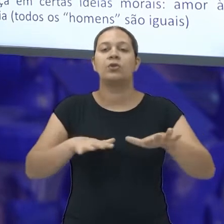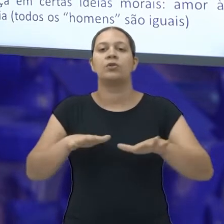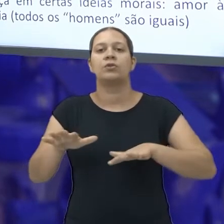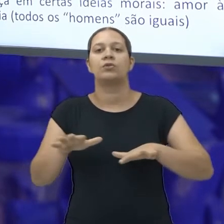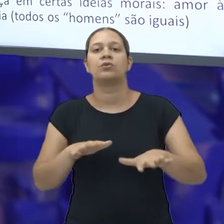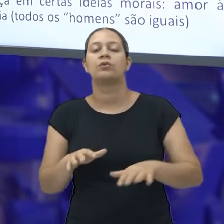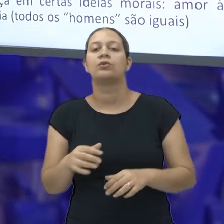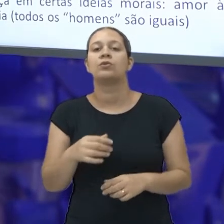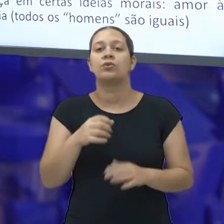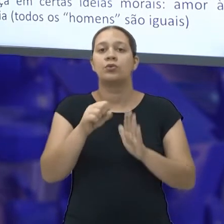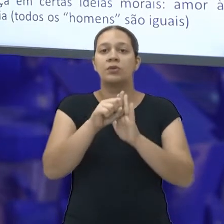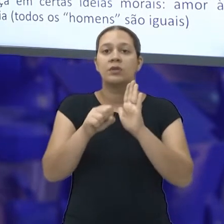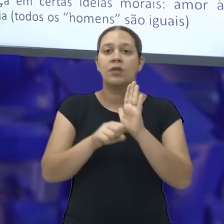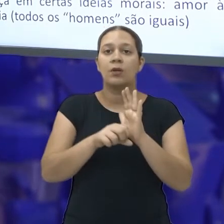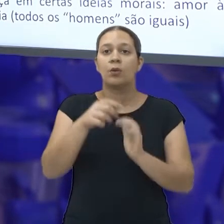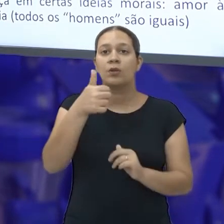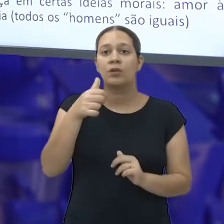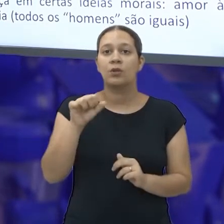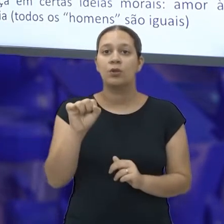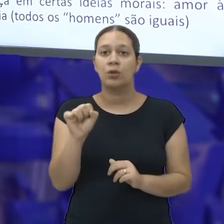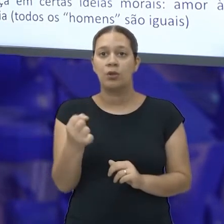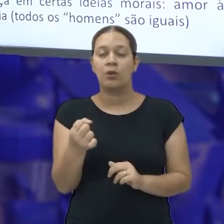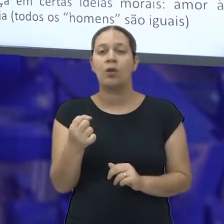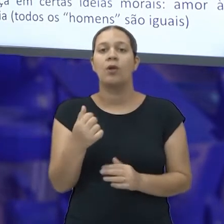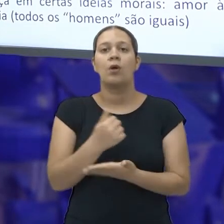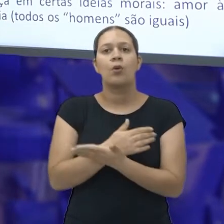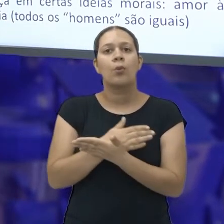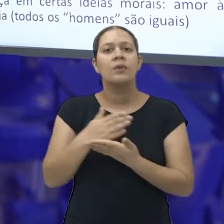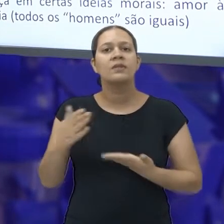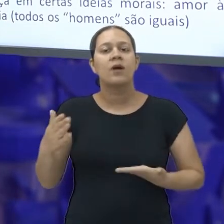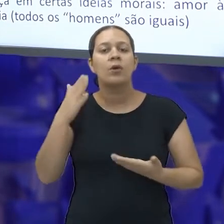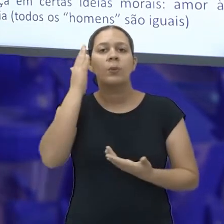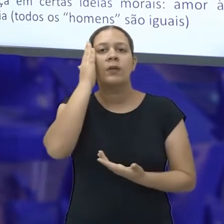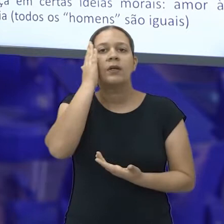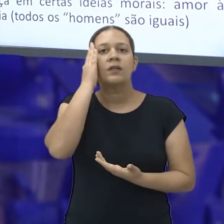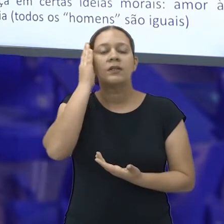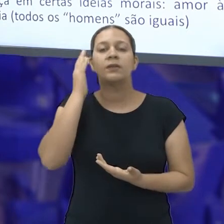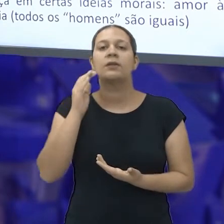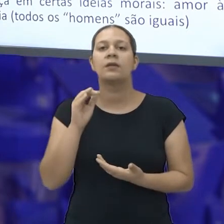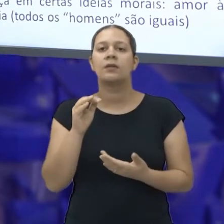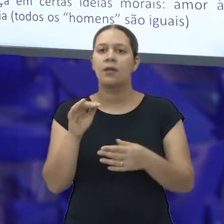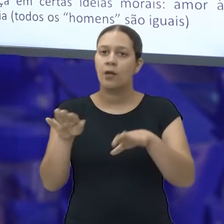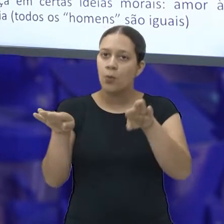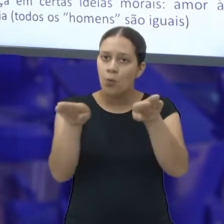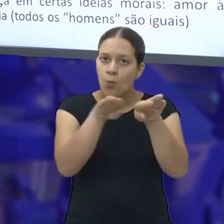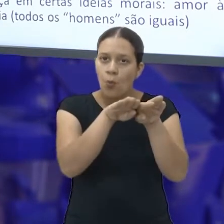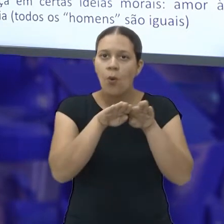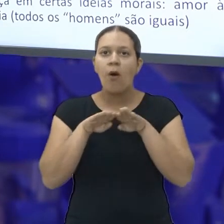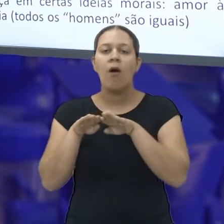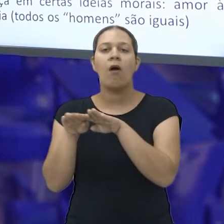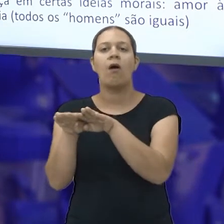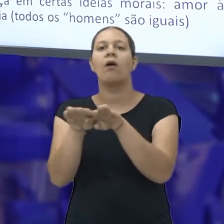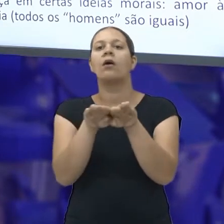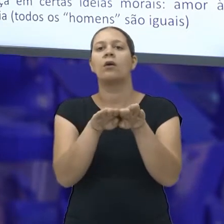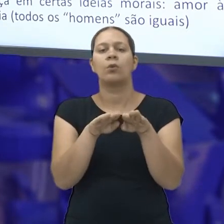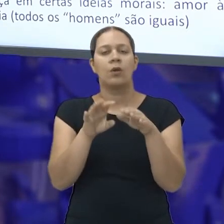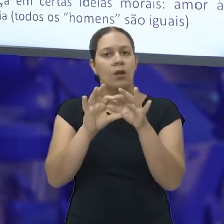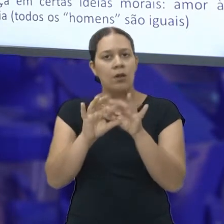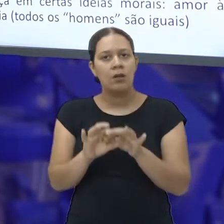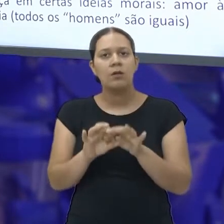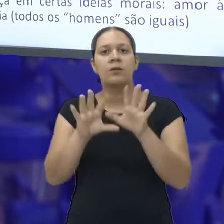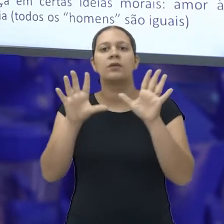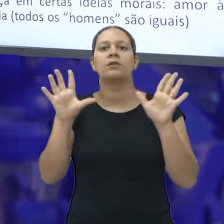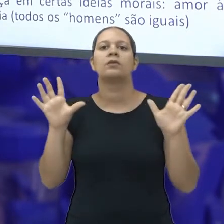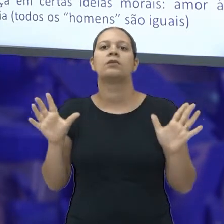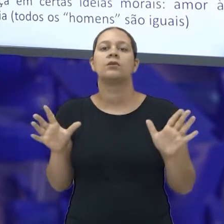no século XVIII, né, que as pessoas passaram a compreender que elas são iguais, que elas são livres e que,